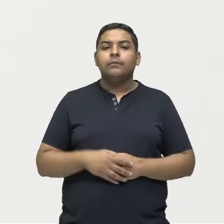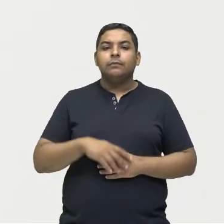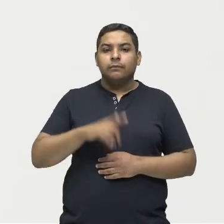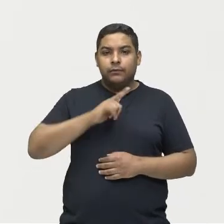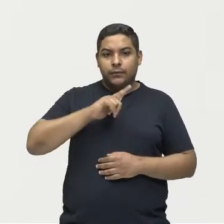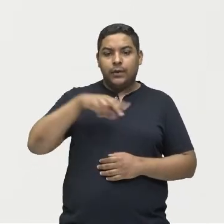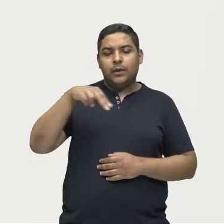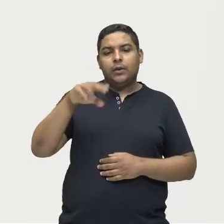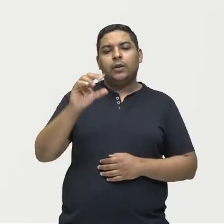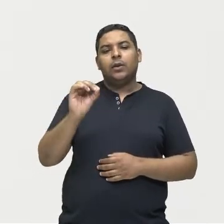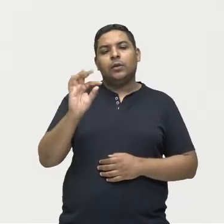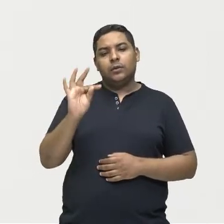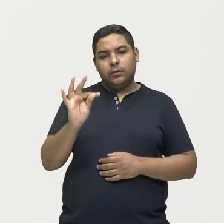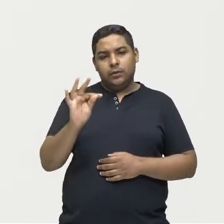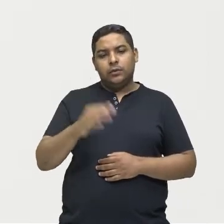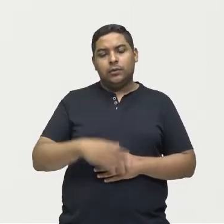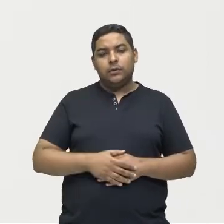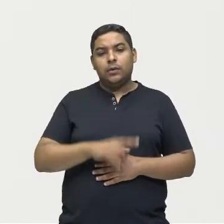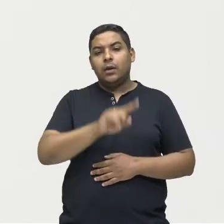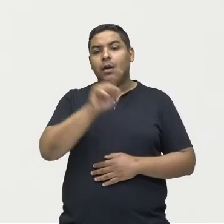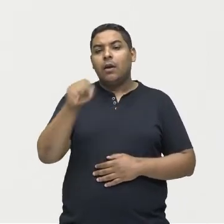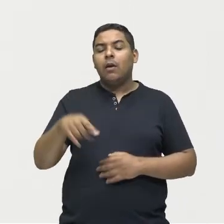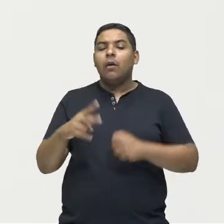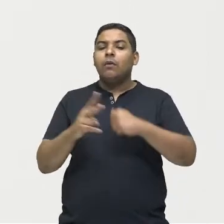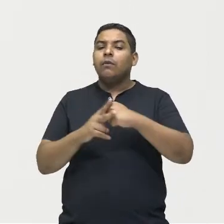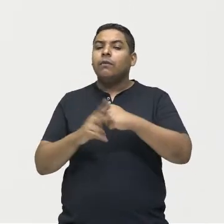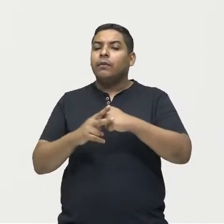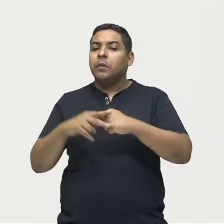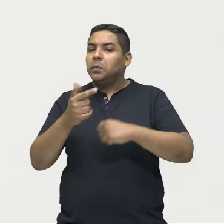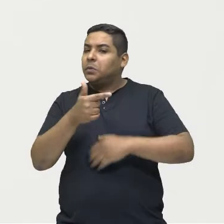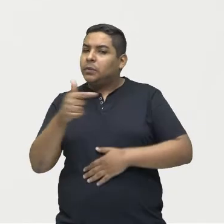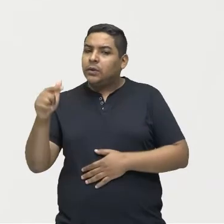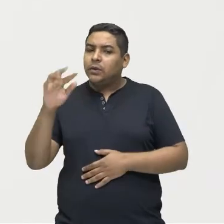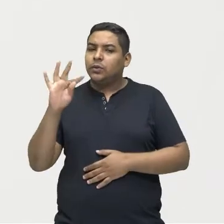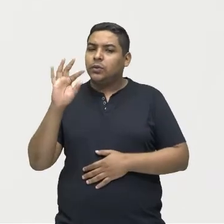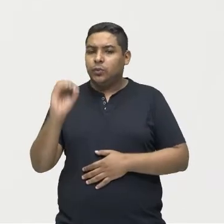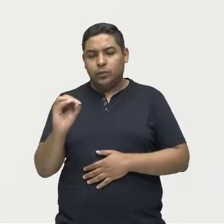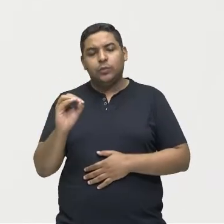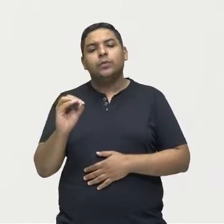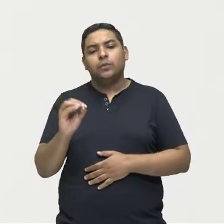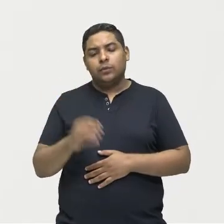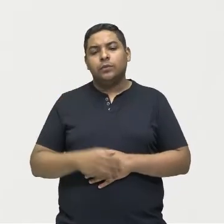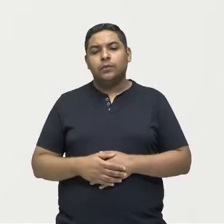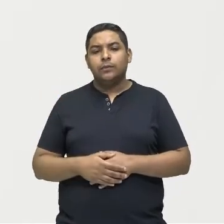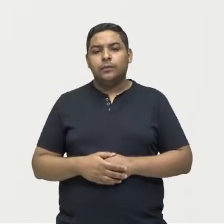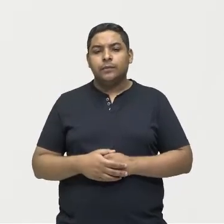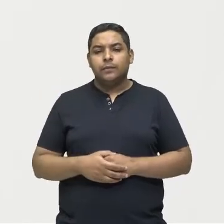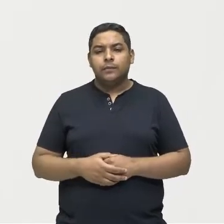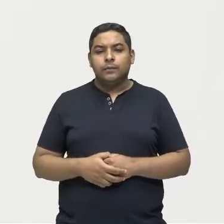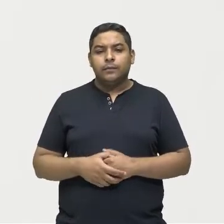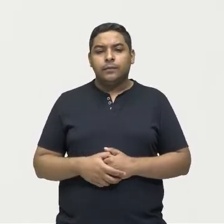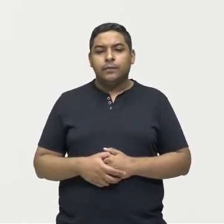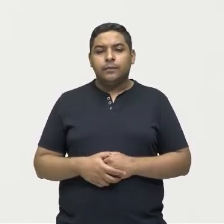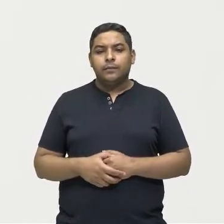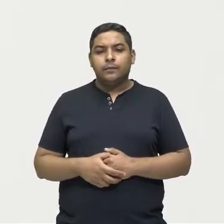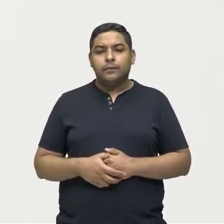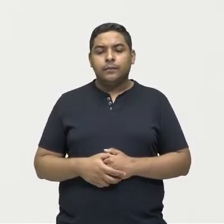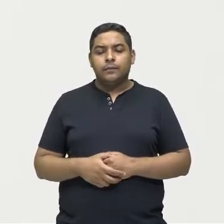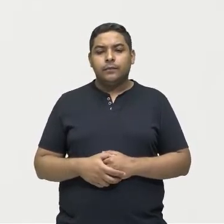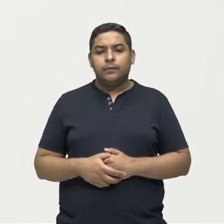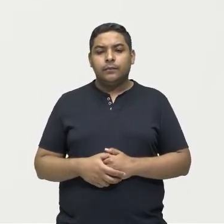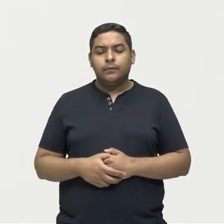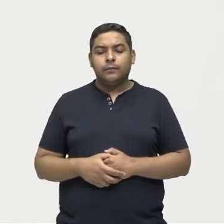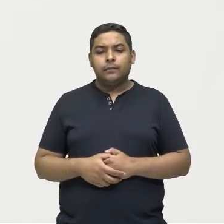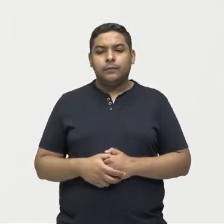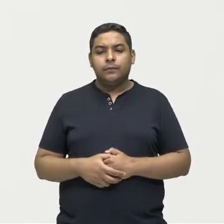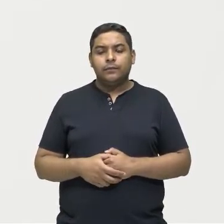not. E aí o verbo aqui, gente, ele não tem o to, tá? Ele está no infinitivo, só que sem o to. O to, que é um